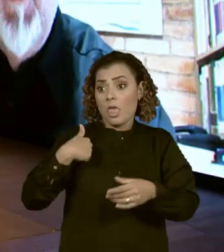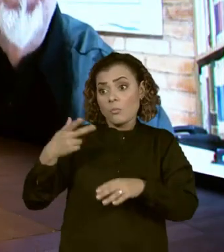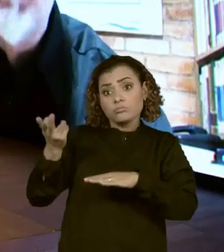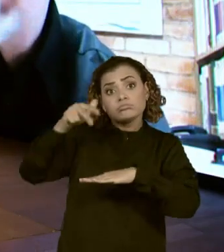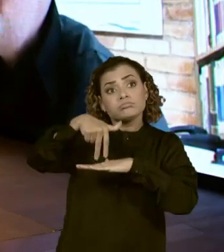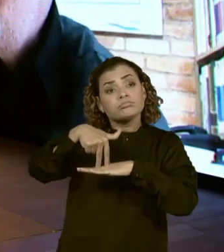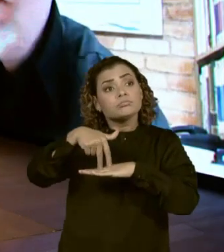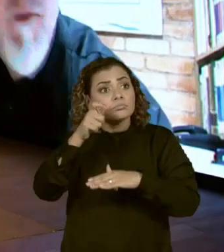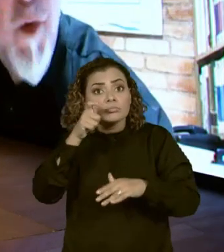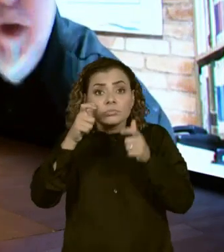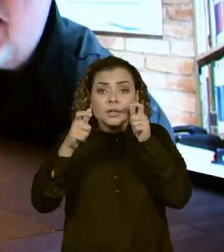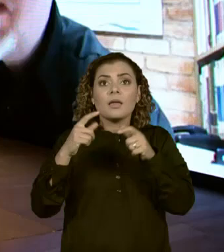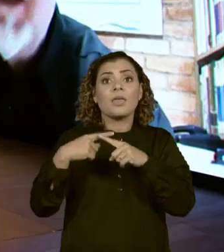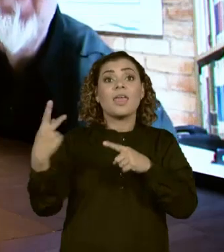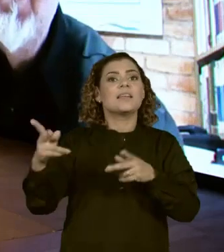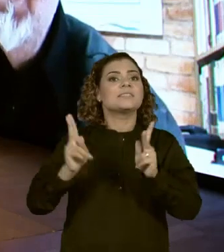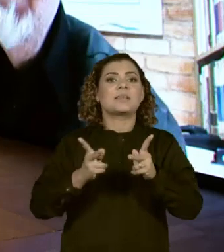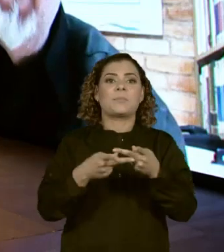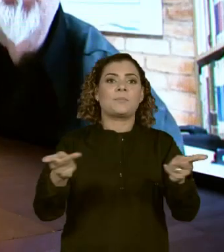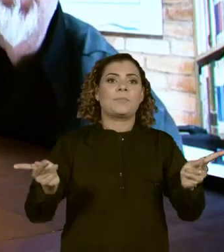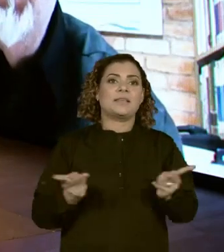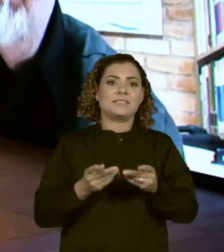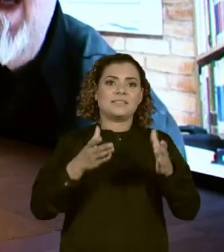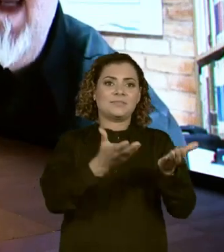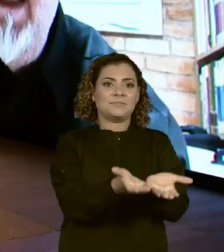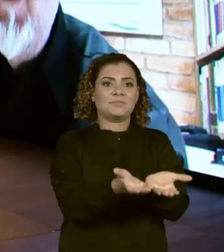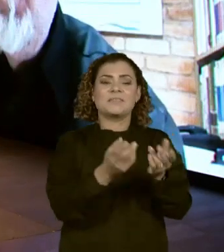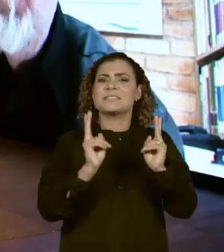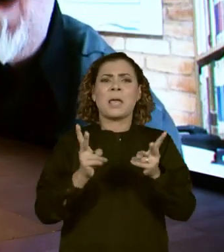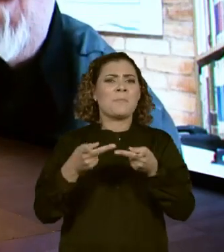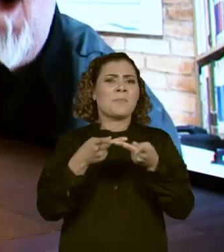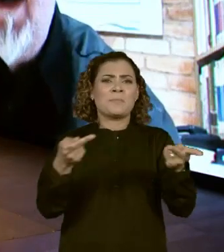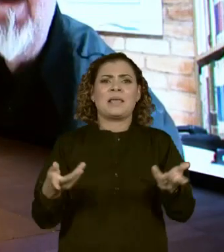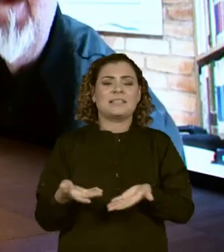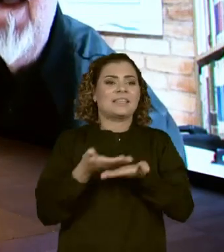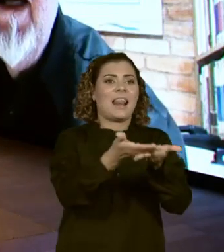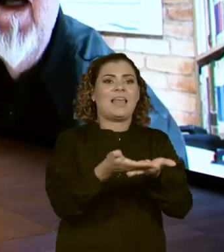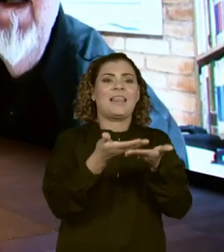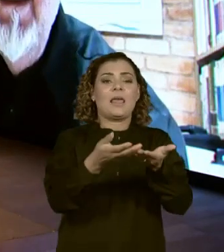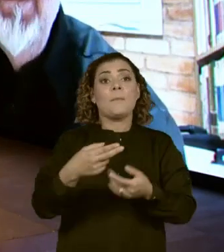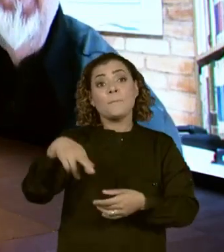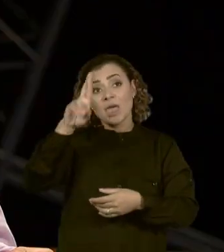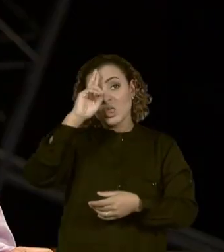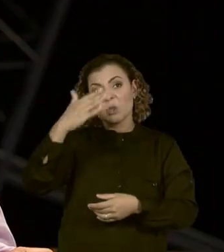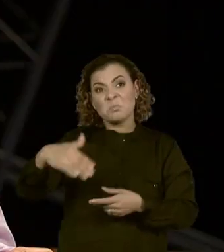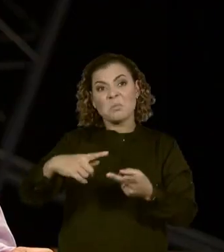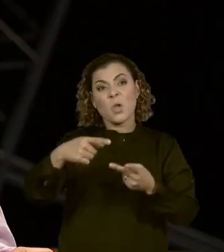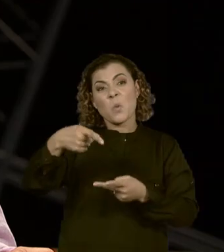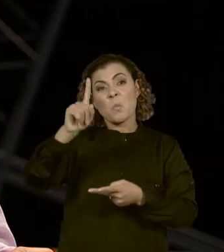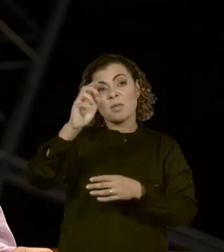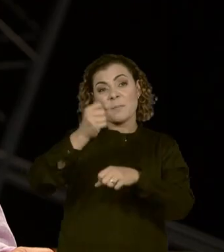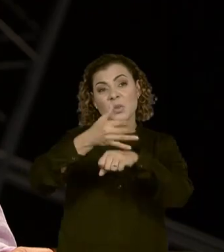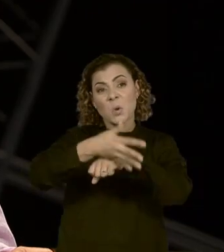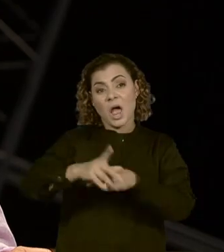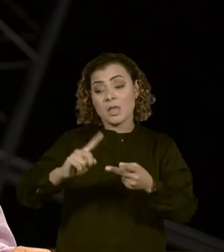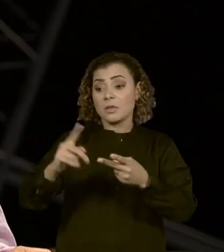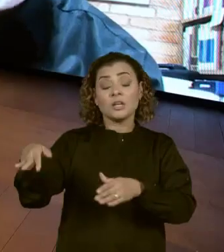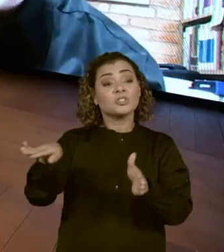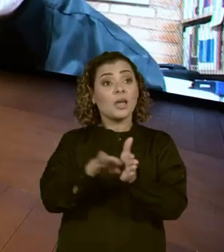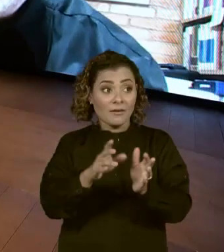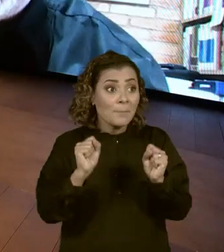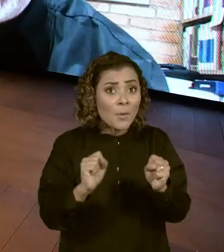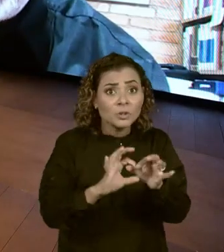nossos espetáculos nos grandes teatros e ficar lá. Então o Fagundes pedia para mim se eu podia fazer uma sessão para ele poder ver. E